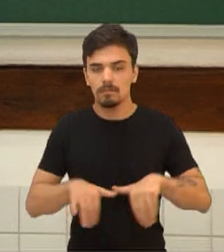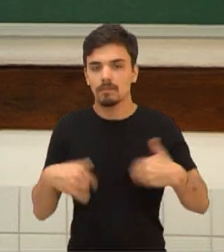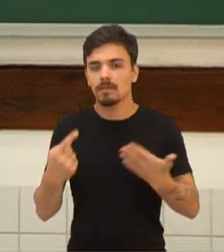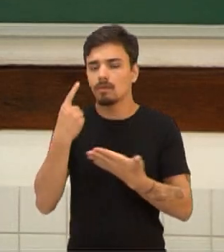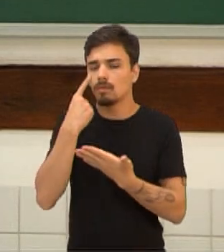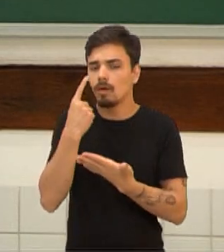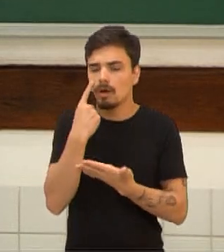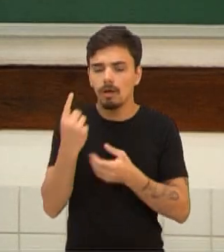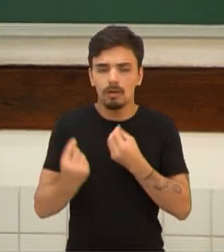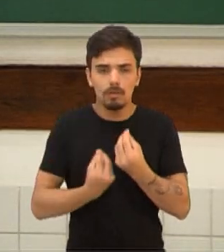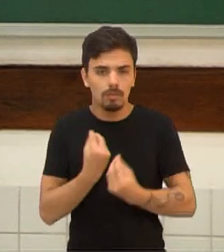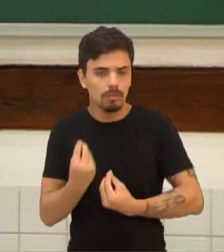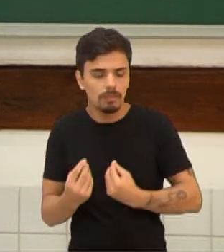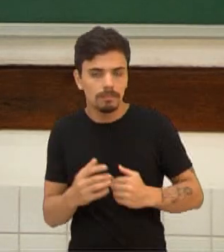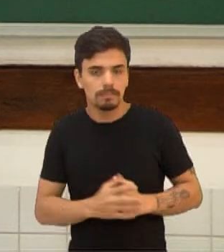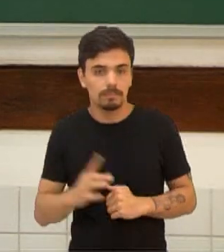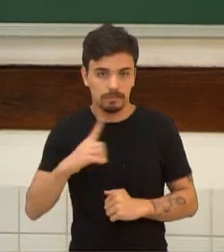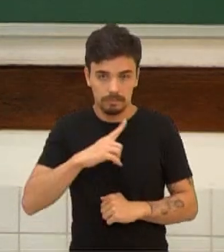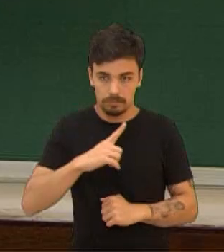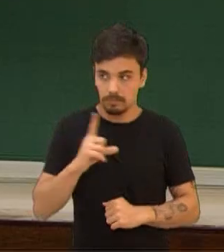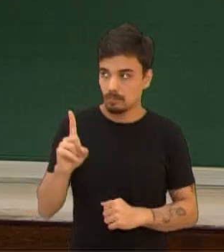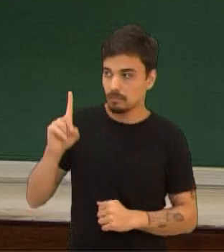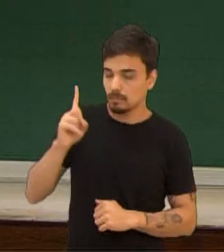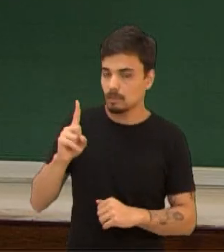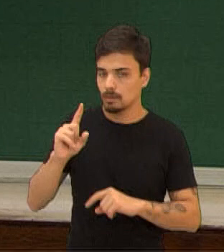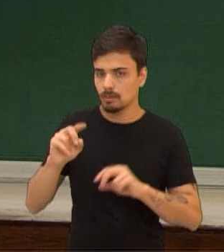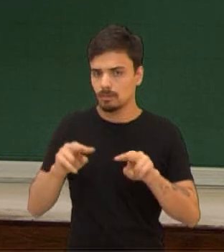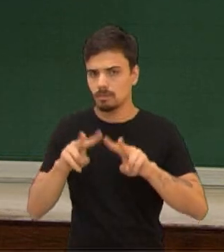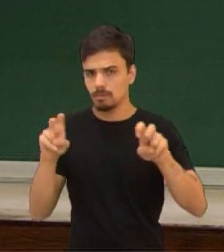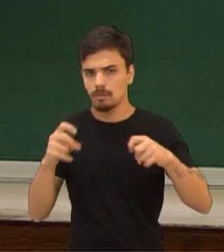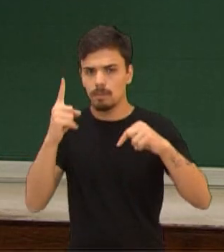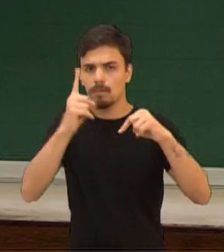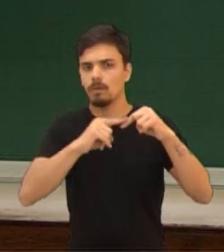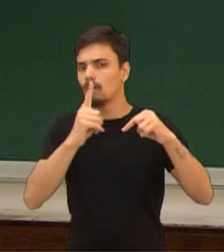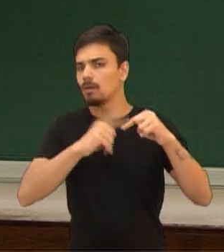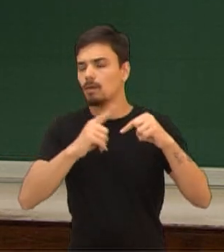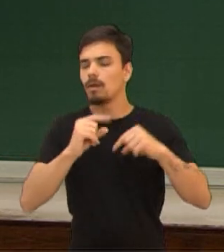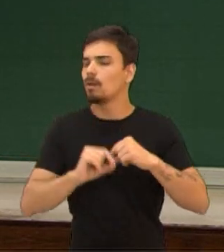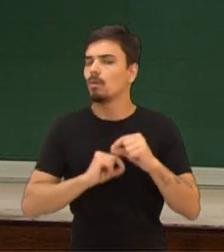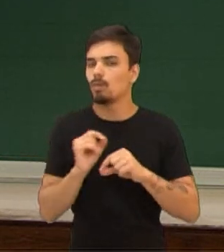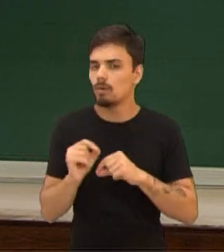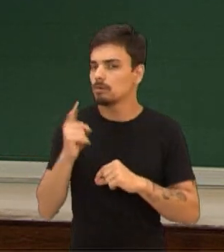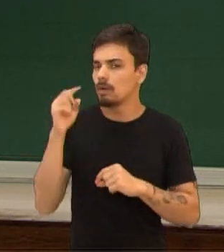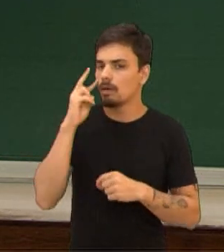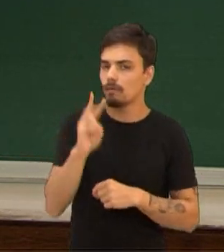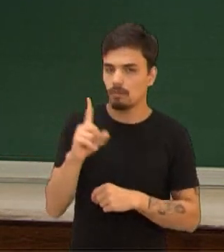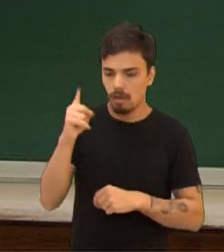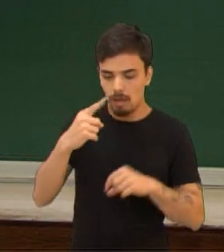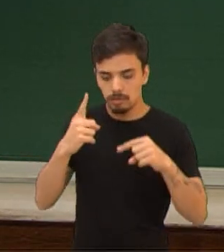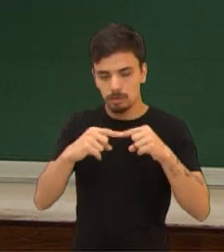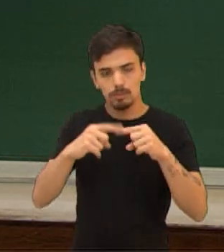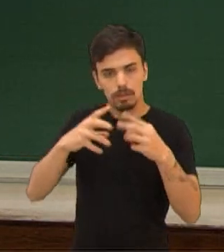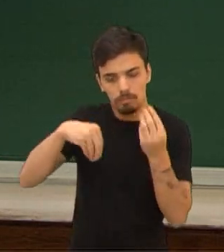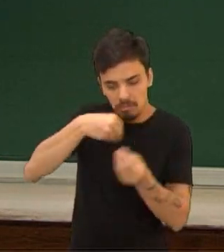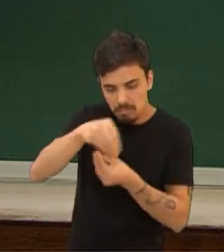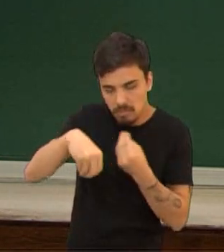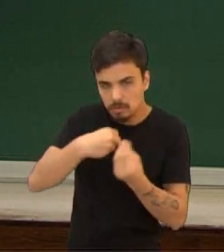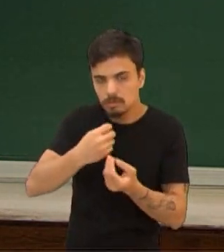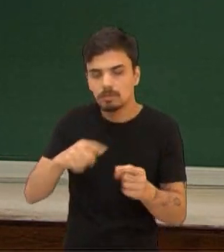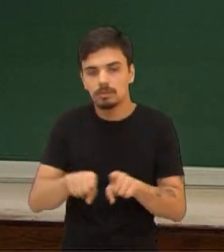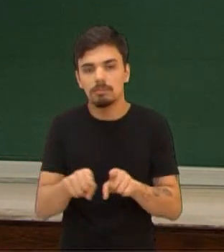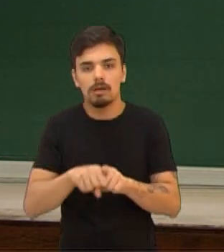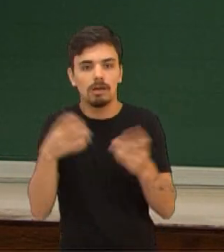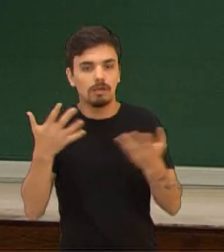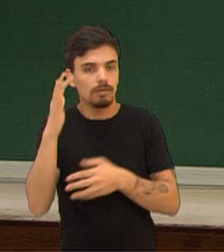Então, olha só, gente. Eu tenho aqui, então, esse circuito, e a gente já viu que ele é um circuito misto. Vamos resolver